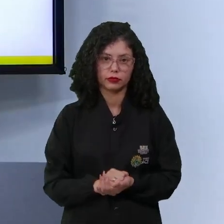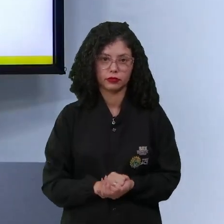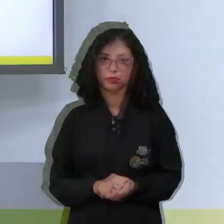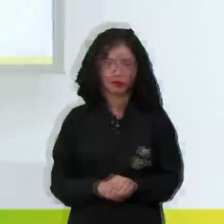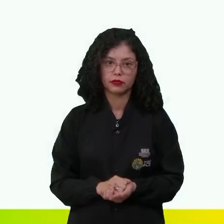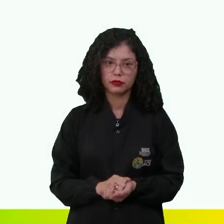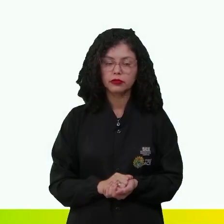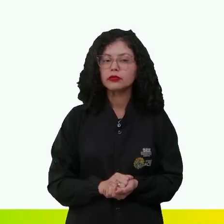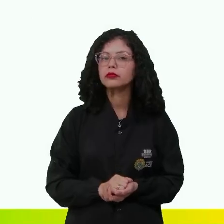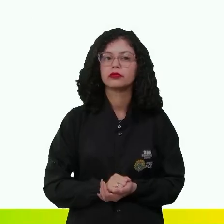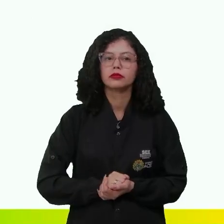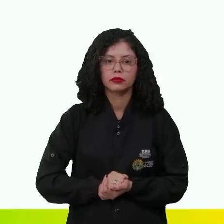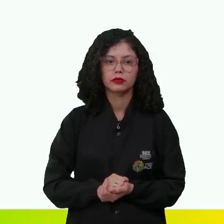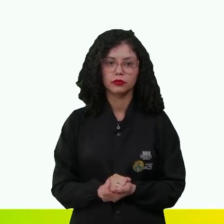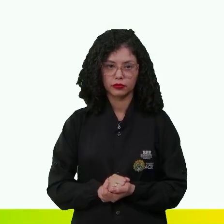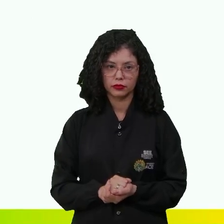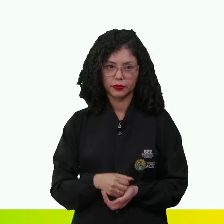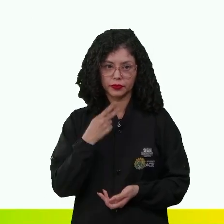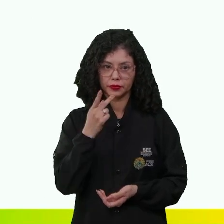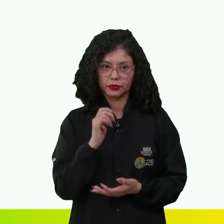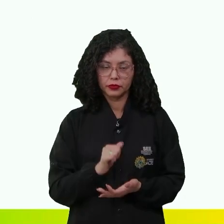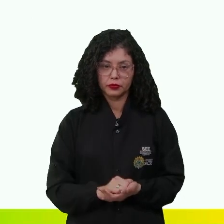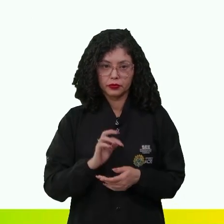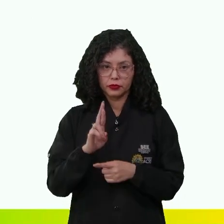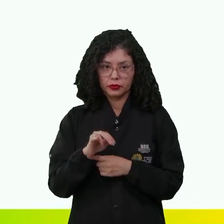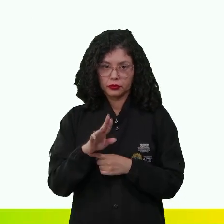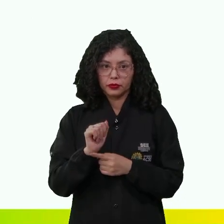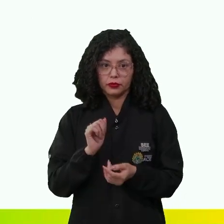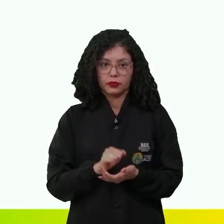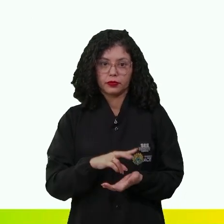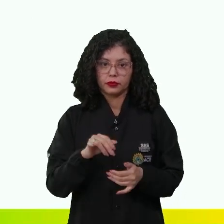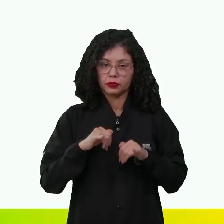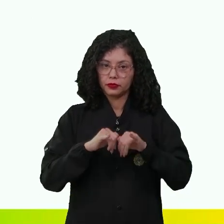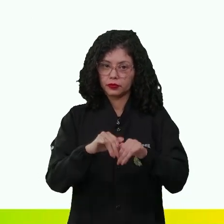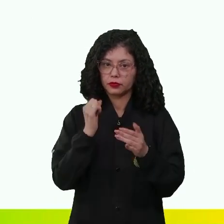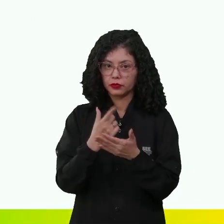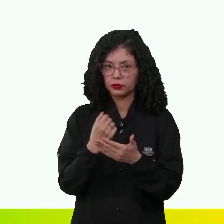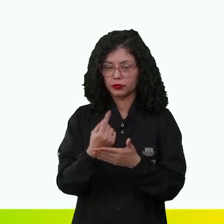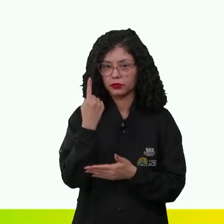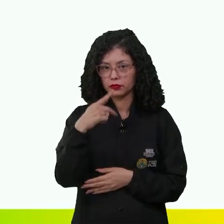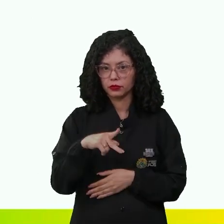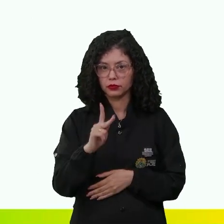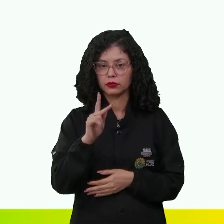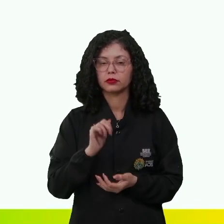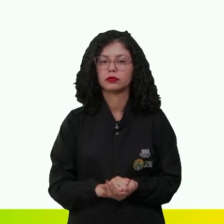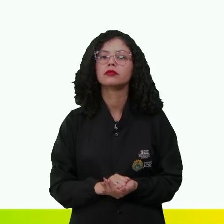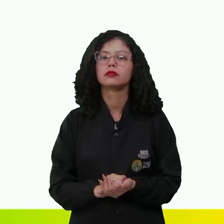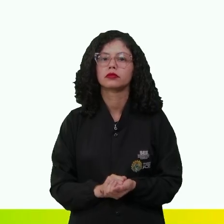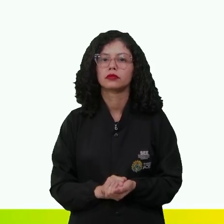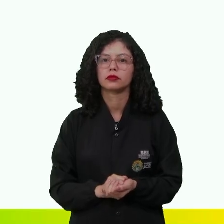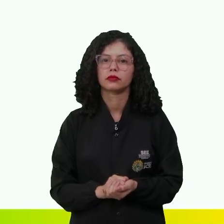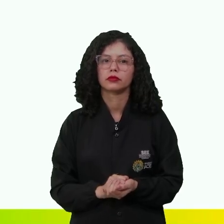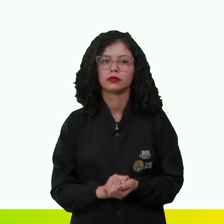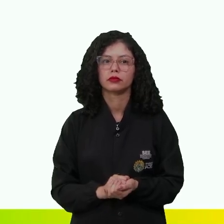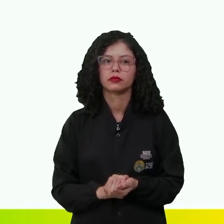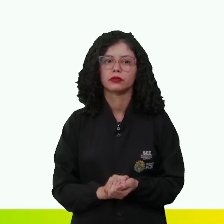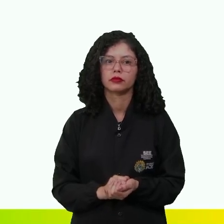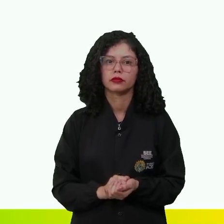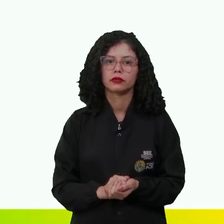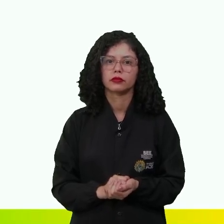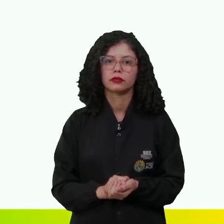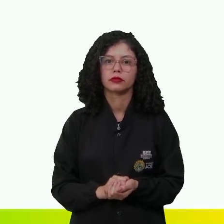número 2 diz assim: Renata vai ao supermercado comprar exatamente 1 quilo